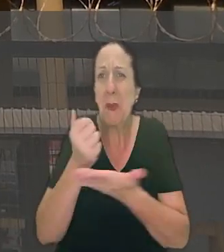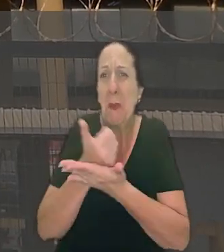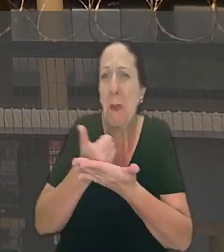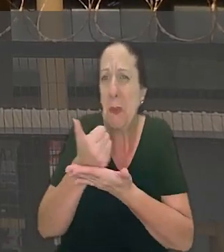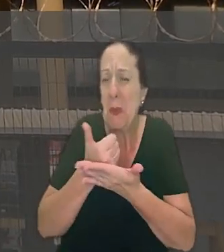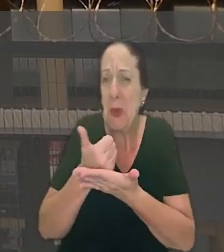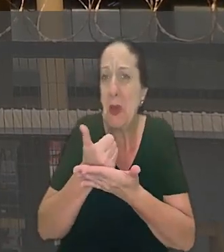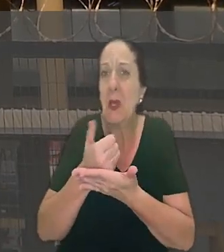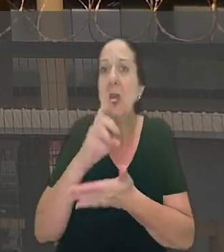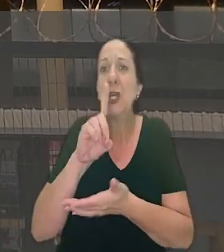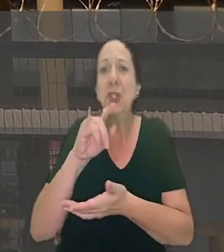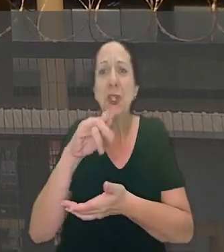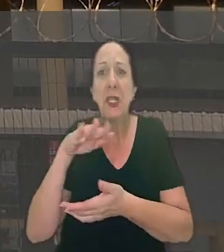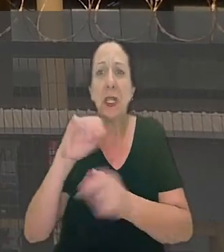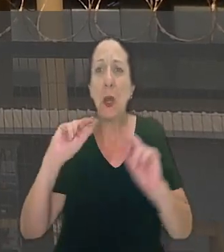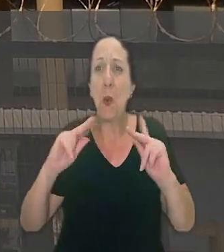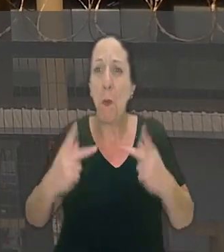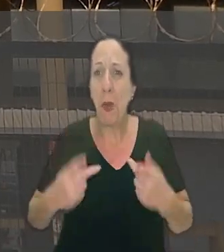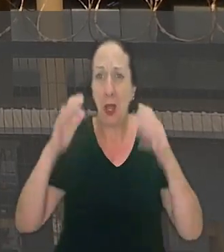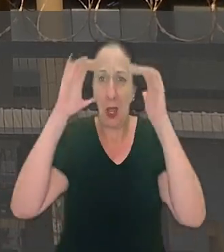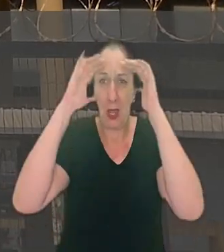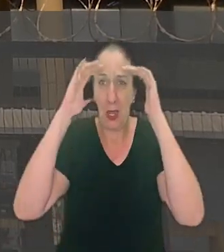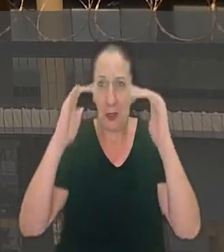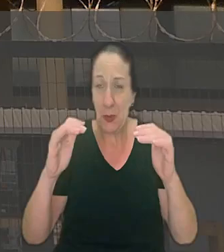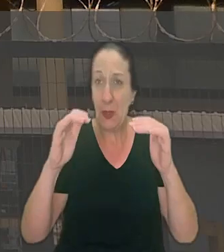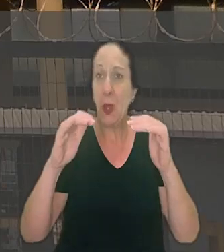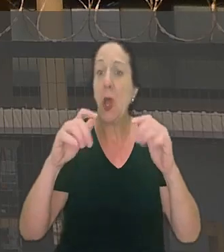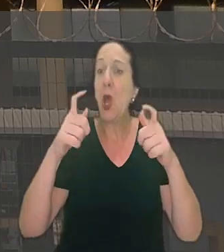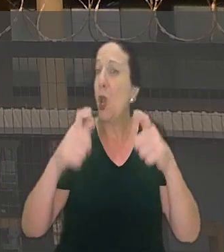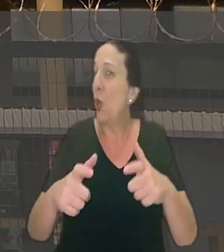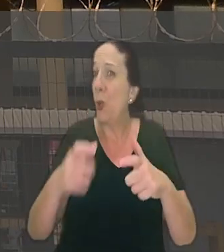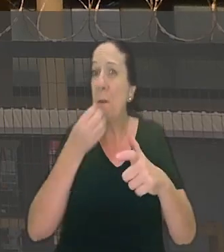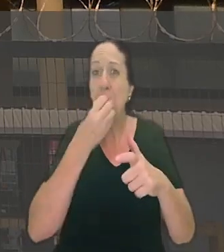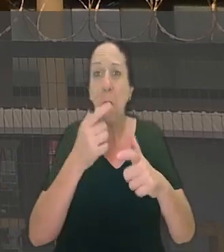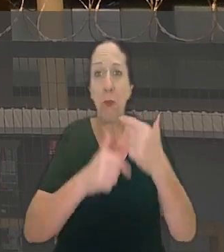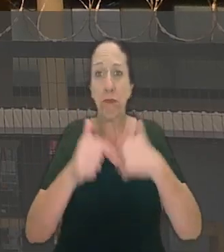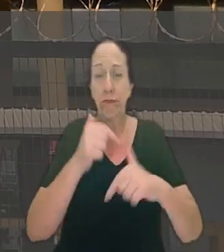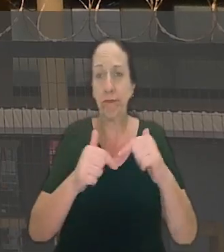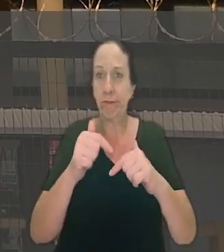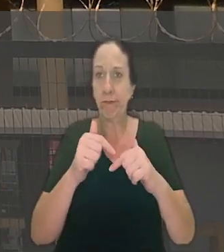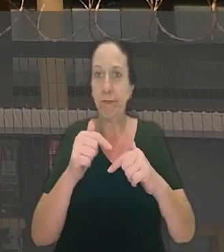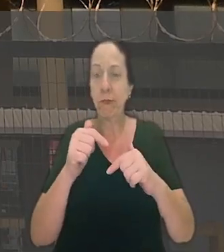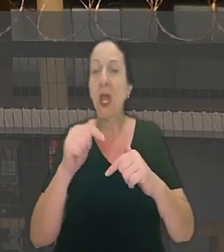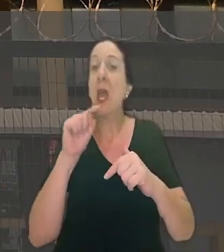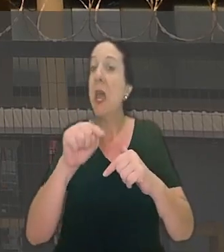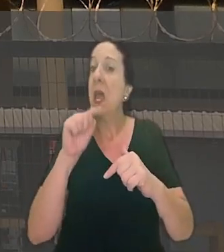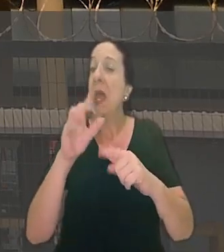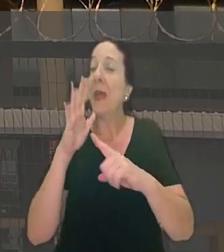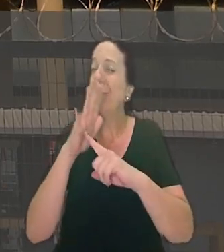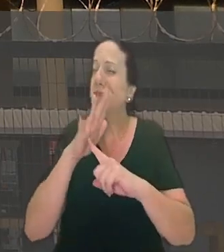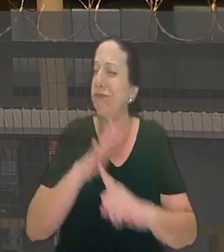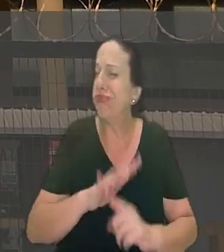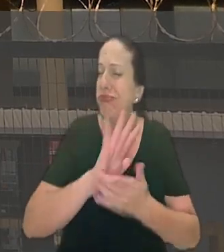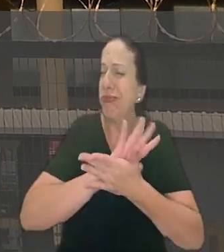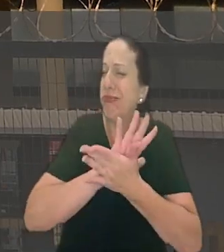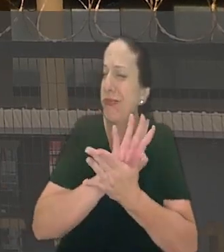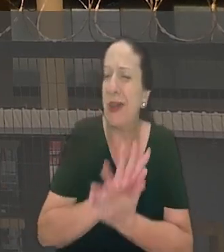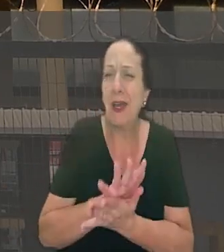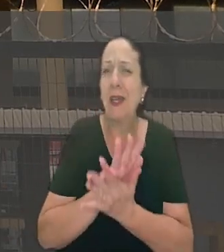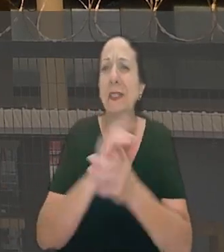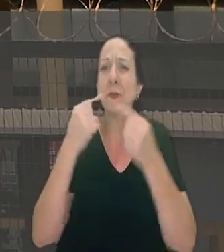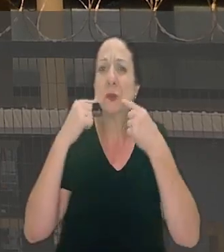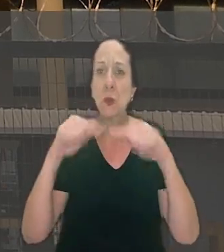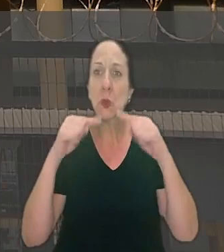direitos básicos, como dignidade humana, respeito e ambiente sadio de trabalho. Disse que foi vítima de expressões racistas e